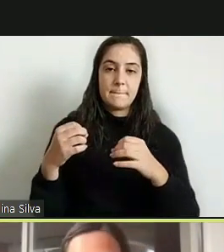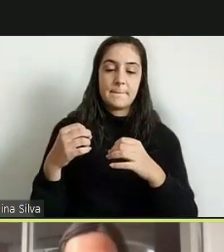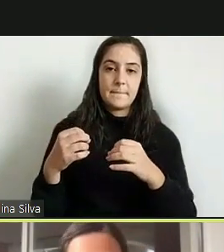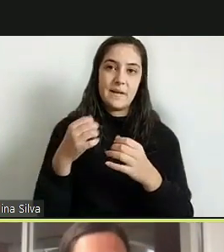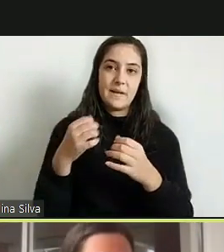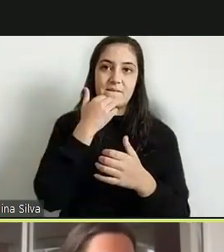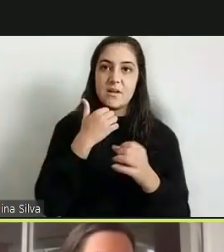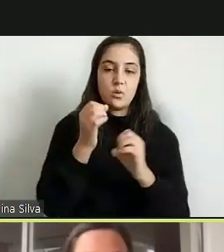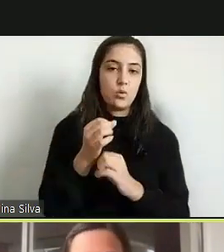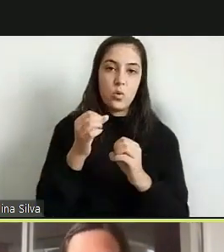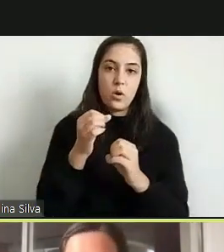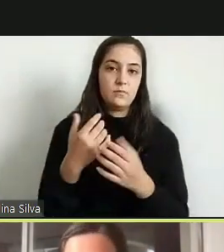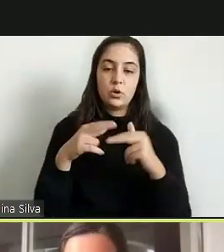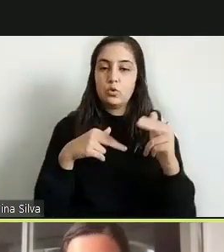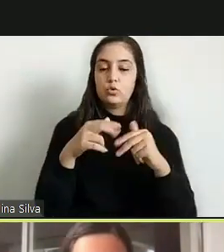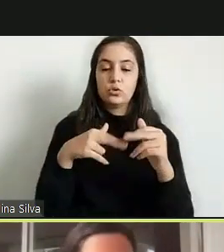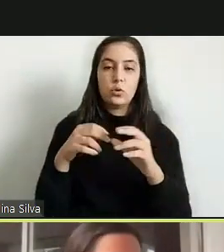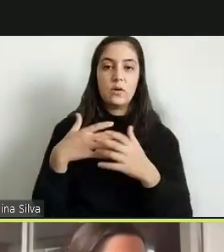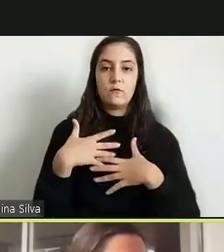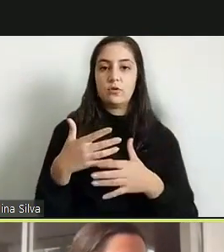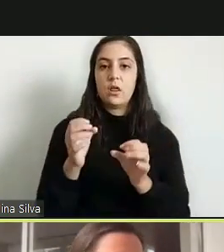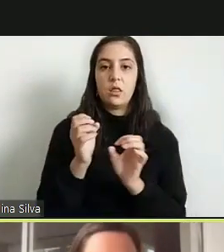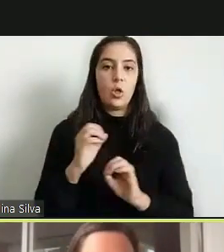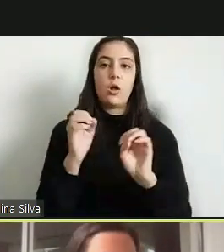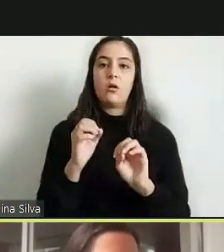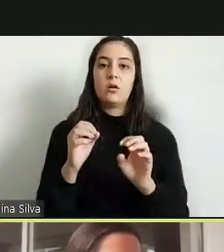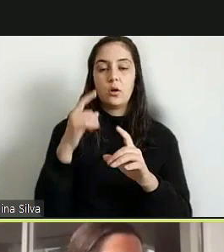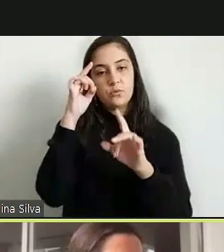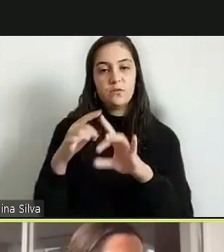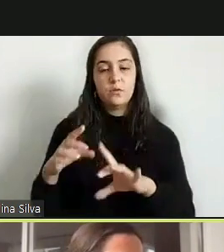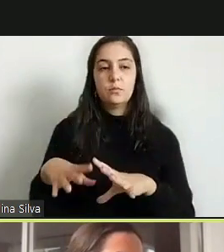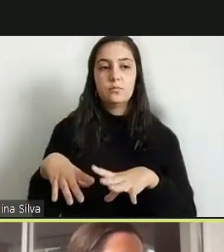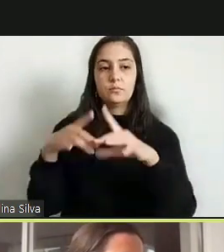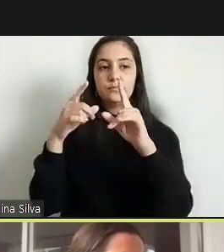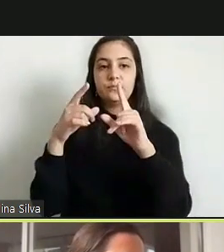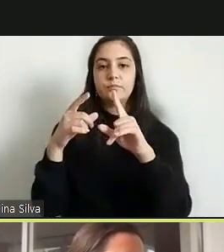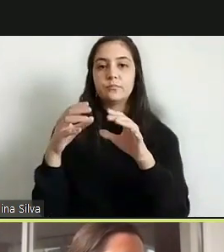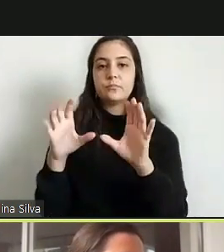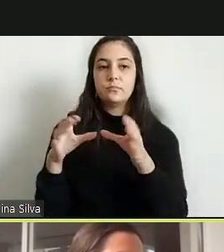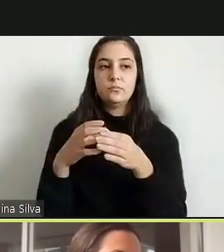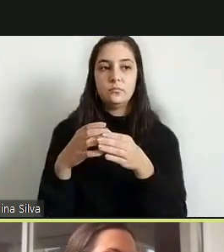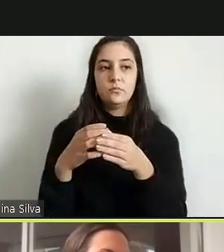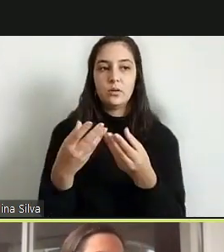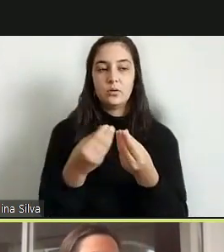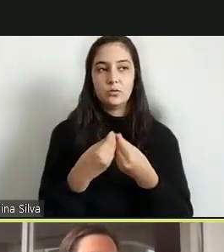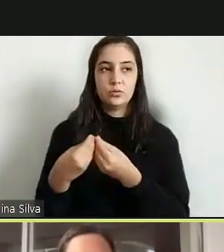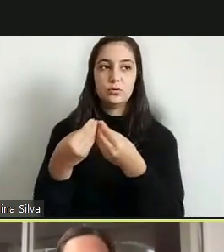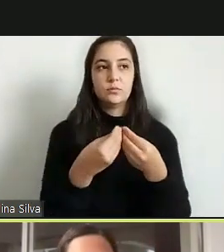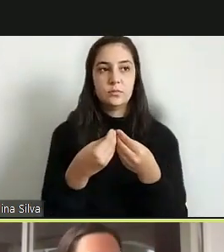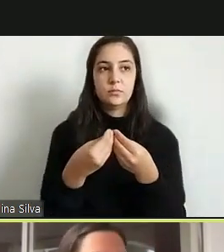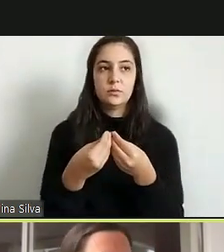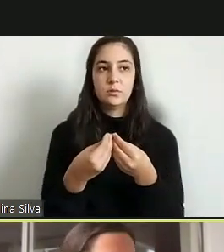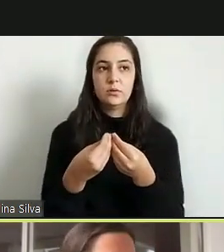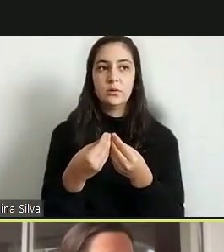agrado, nem construção, nem vontade, não é? De melhorarmos a nossa comunidade conjuntamente. Também